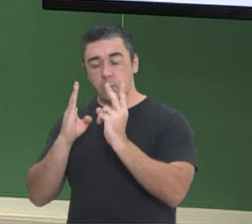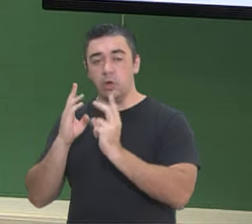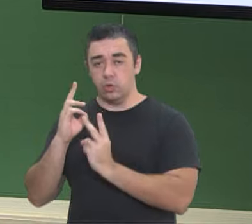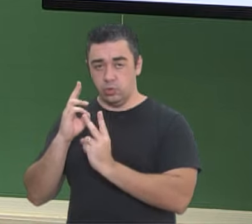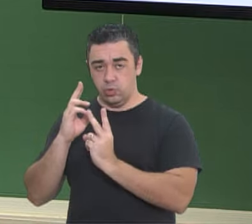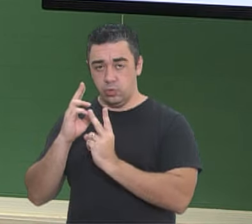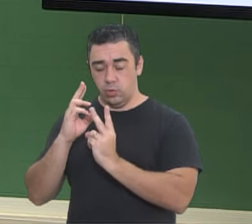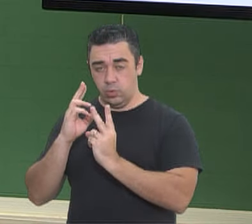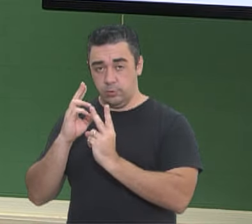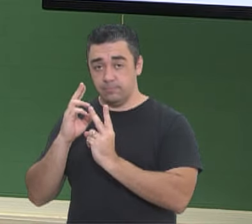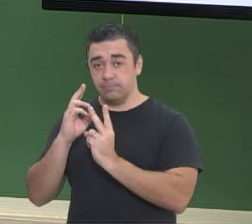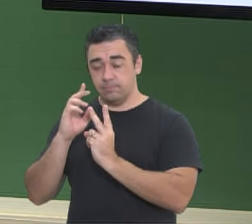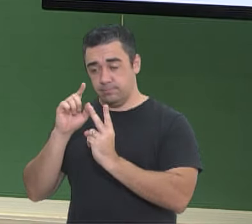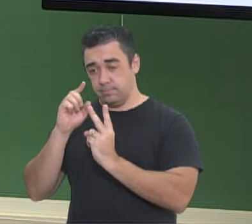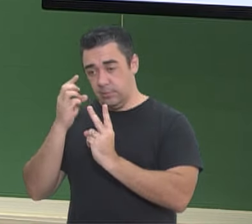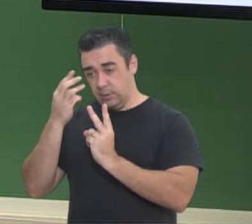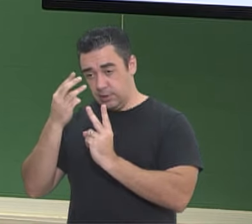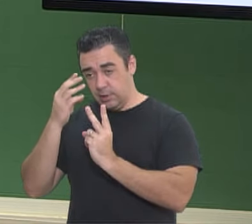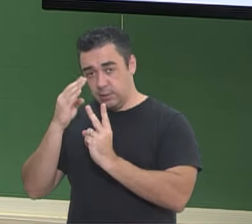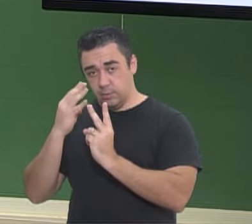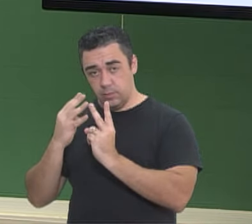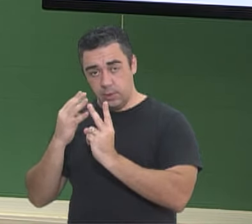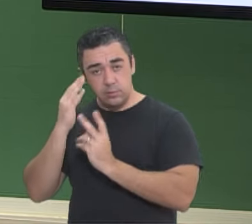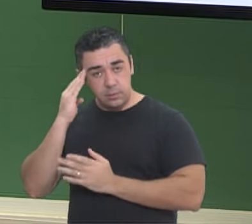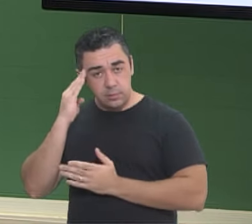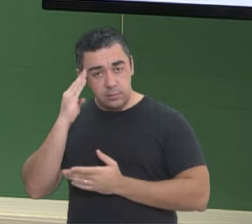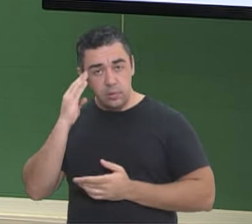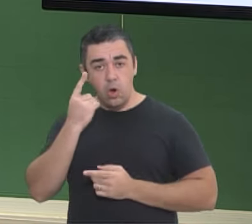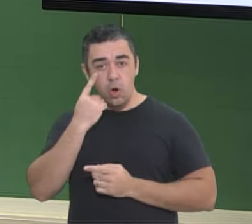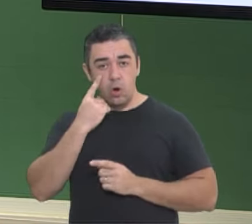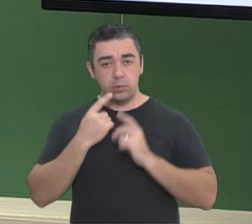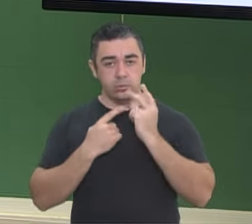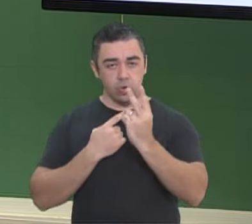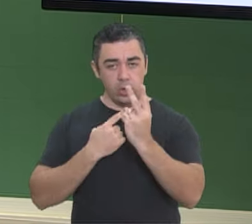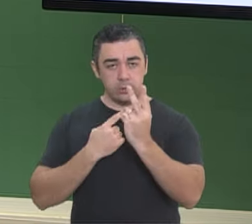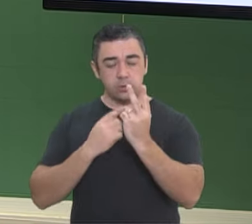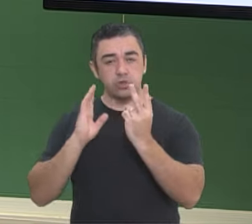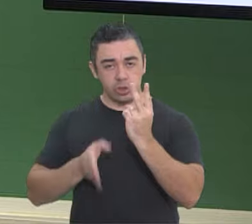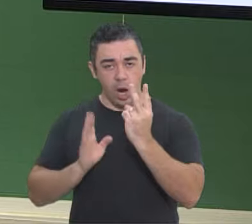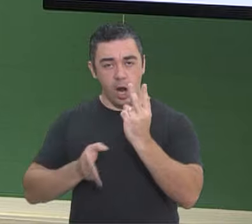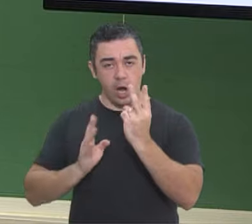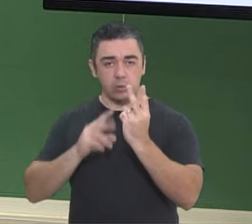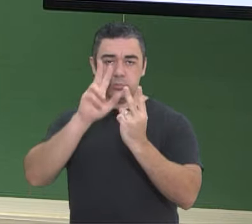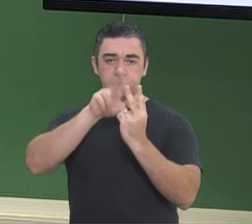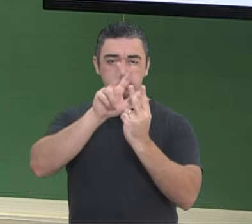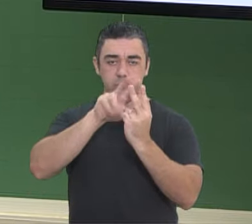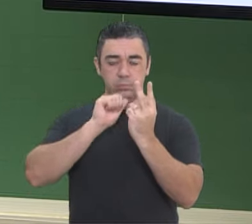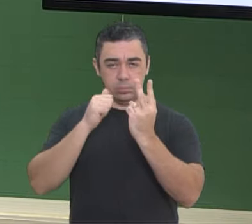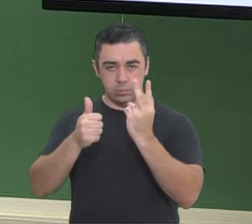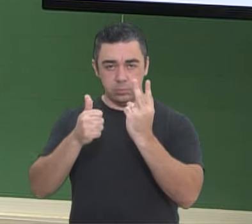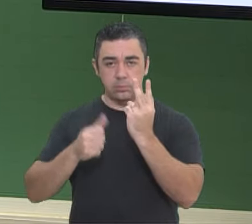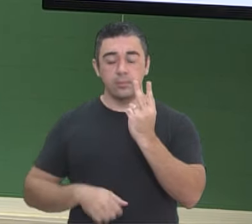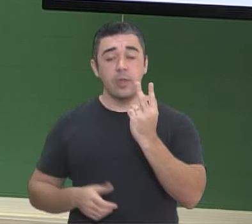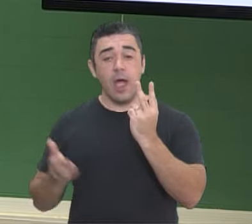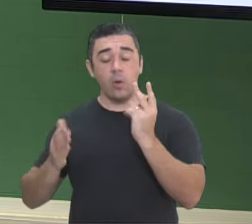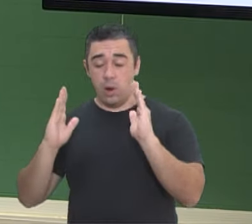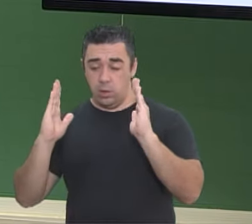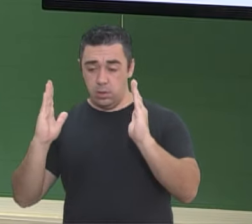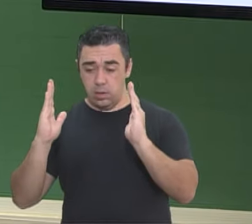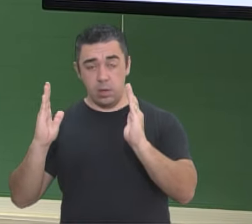2 inteiros e 3 sobre 4. Vamos lá, 2 não está aqui? Melhorar, né? Agora ficou melhor. 2 está aqui.